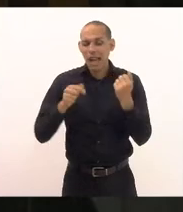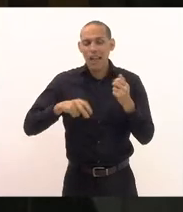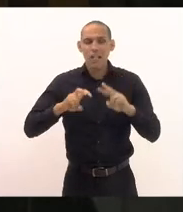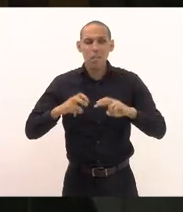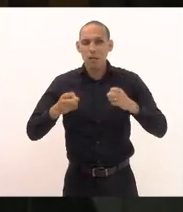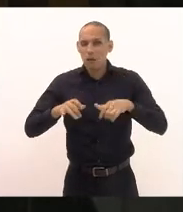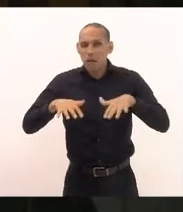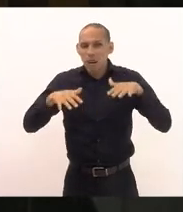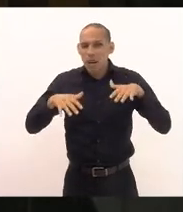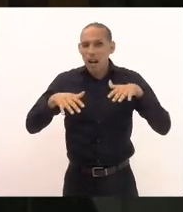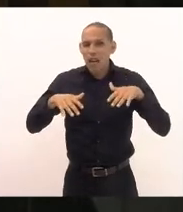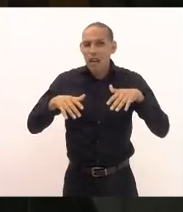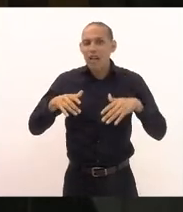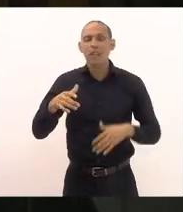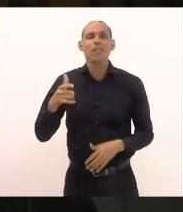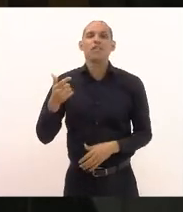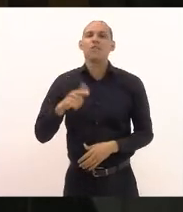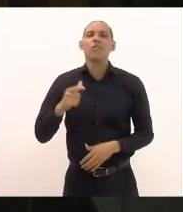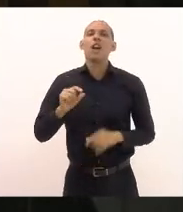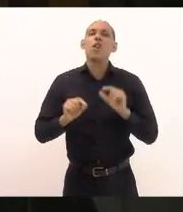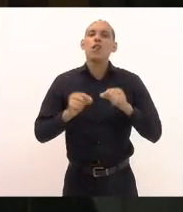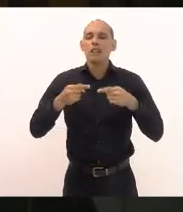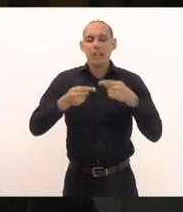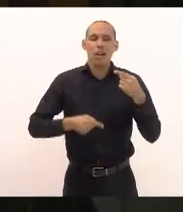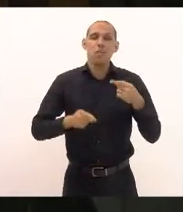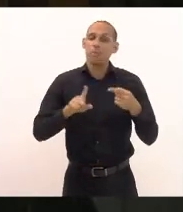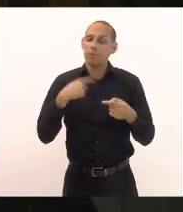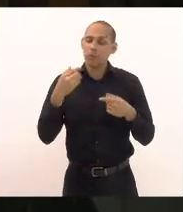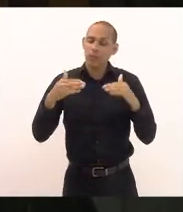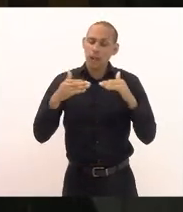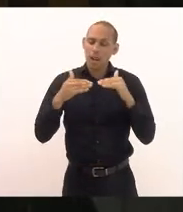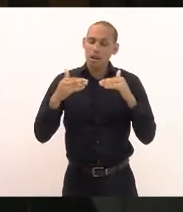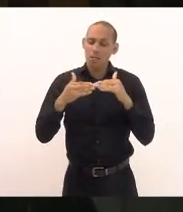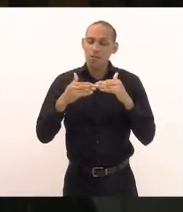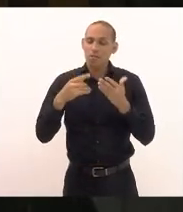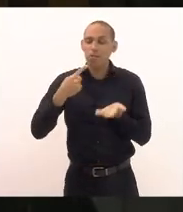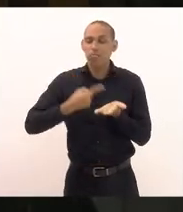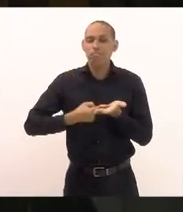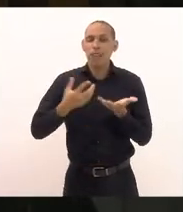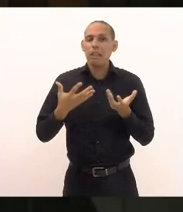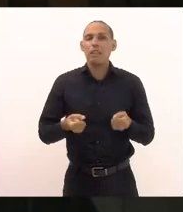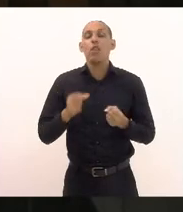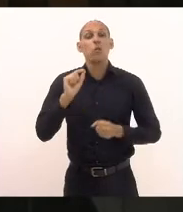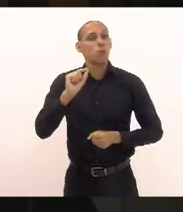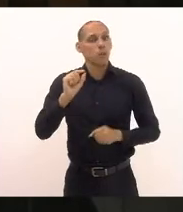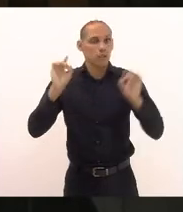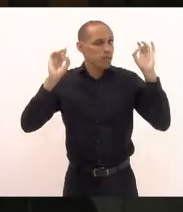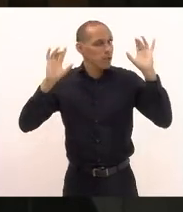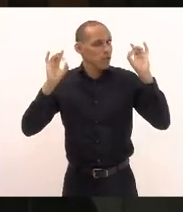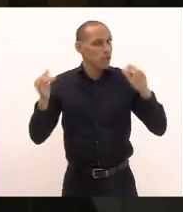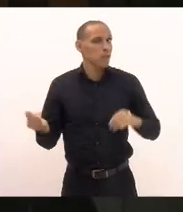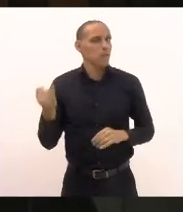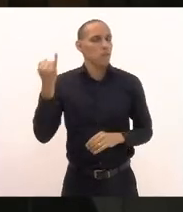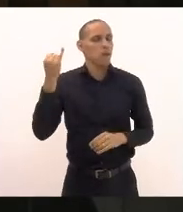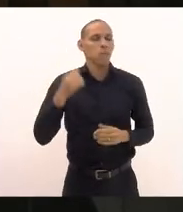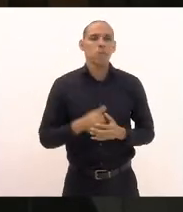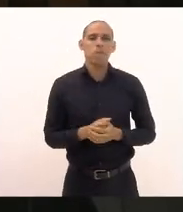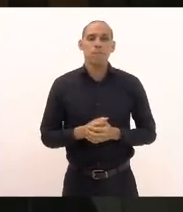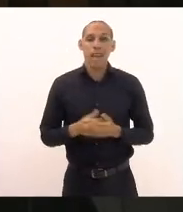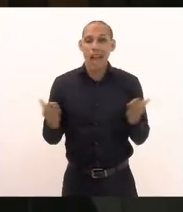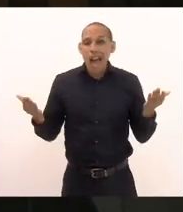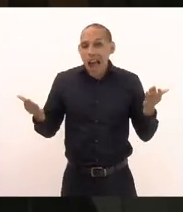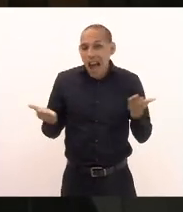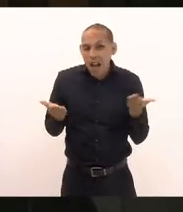para derrubar. Então, a gente fechou um acordo que é importante destacar, de que de